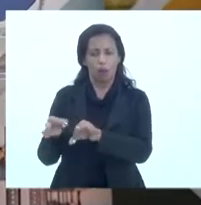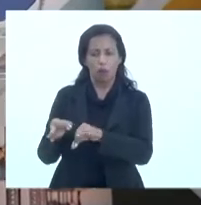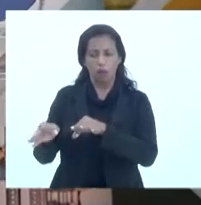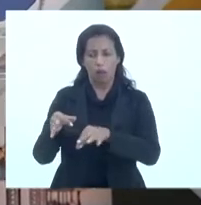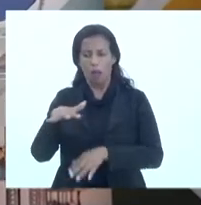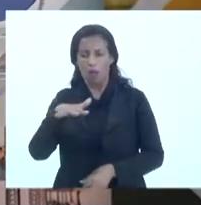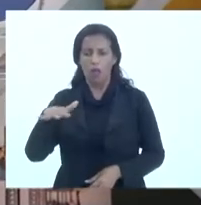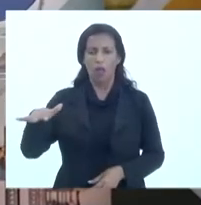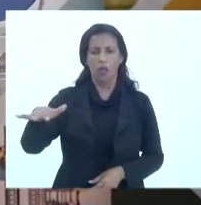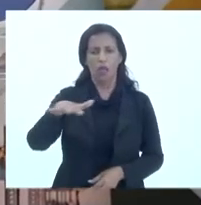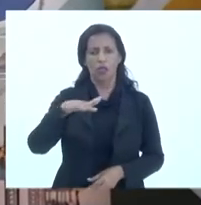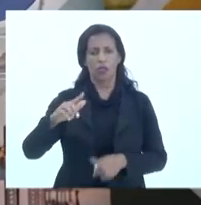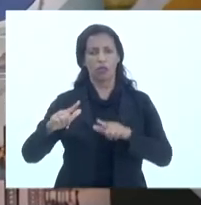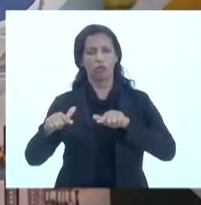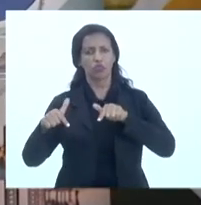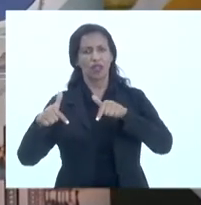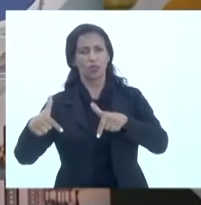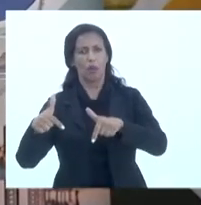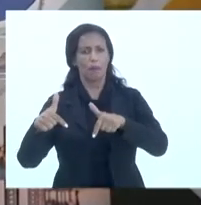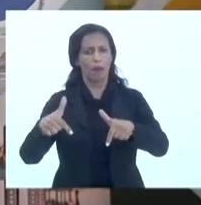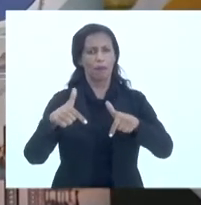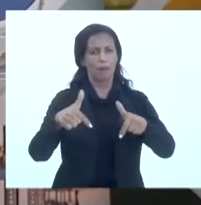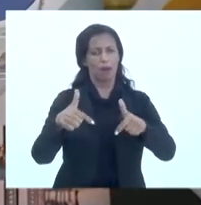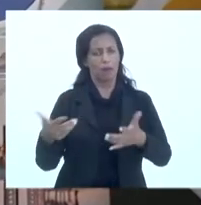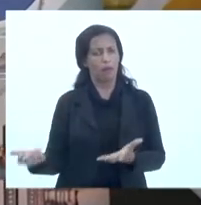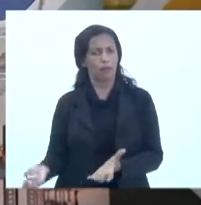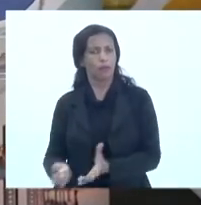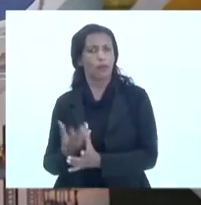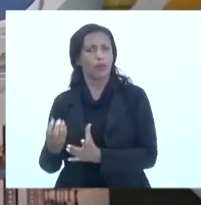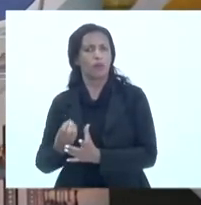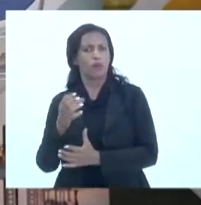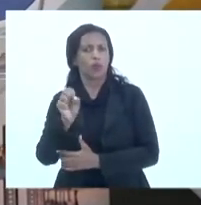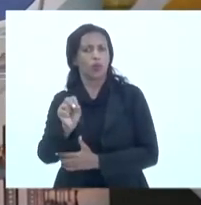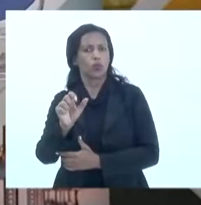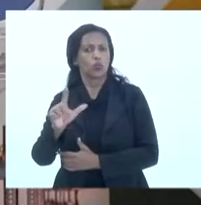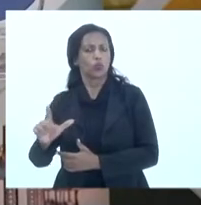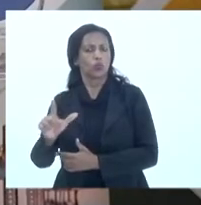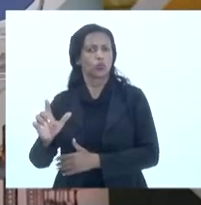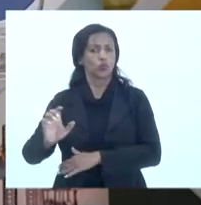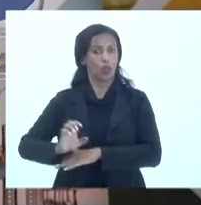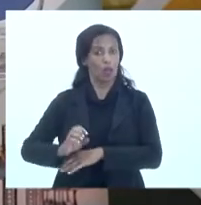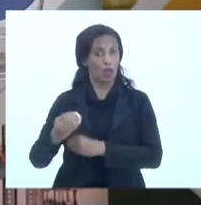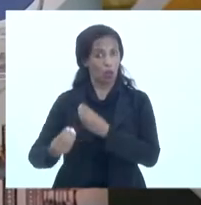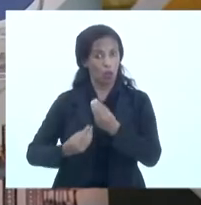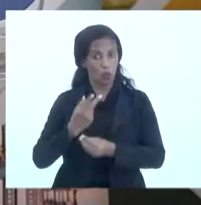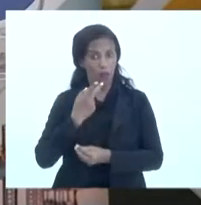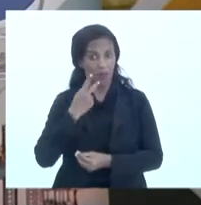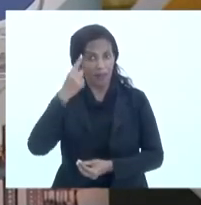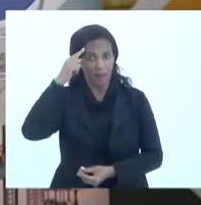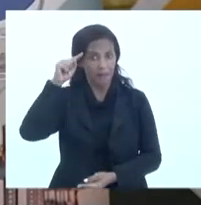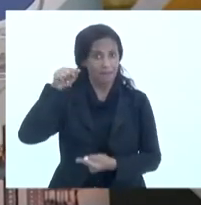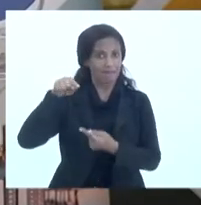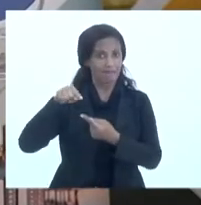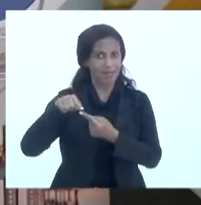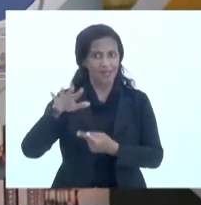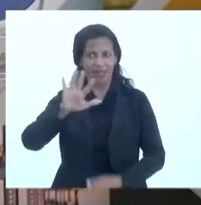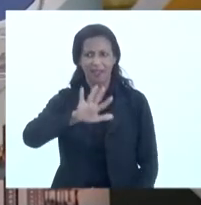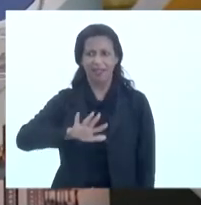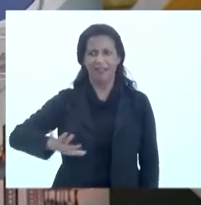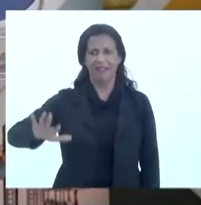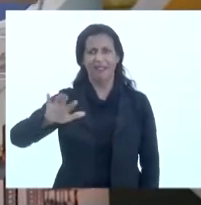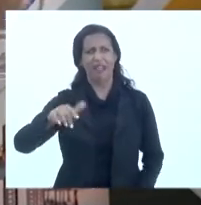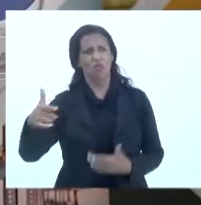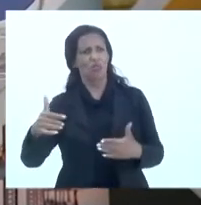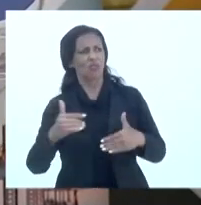de ações para promover o sul do estado, porque, como eu disse no início, nós pensamos a região. Não adianta desenvolver